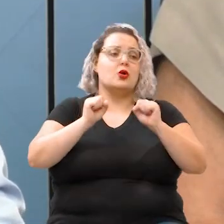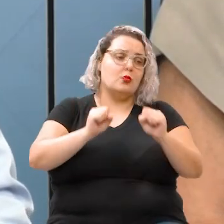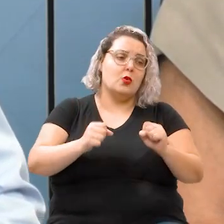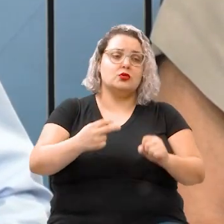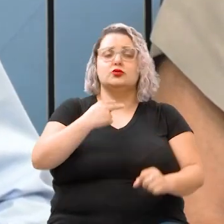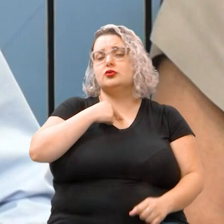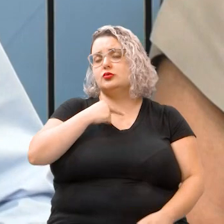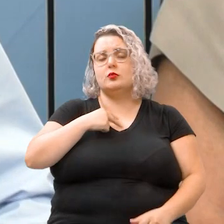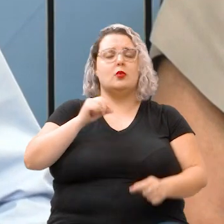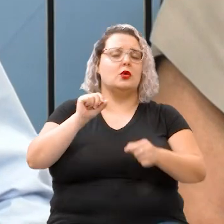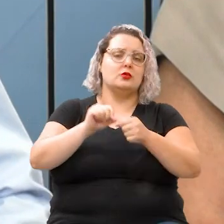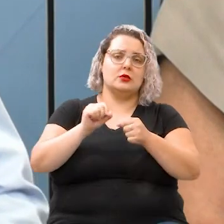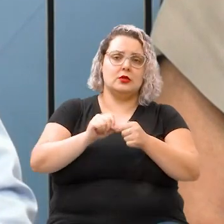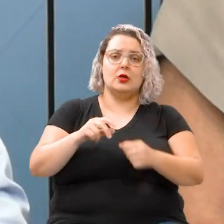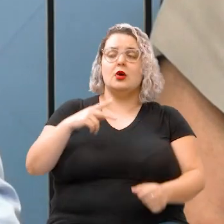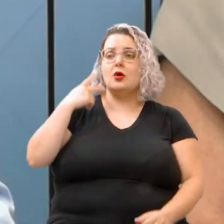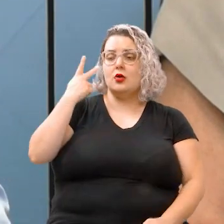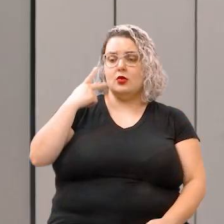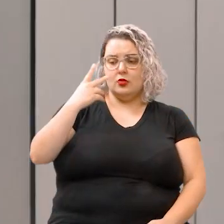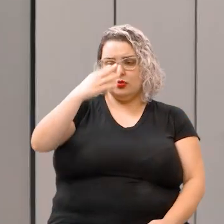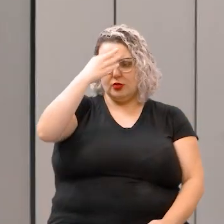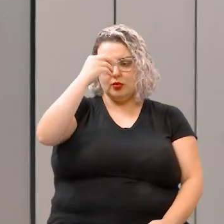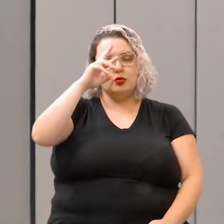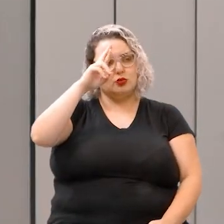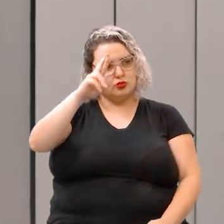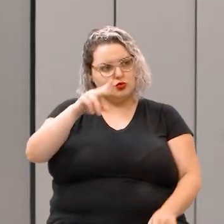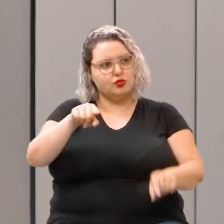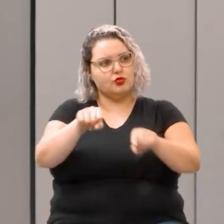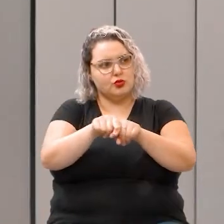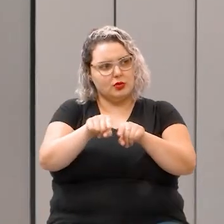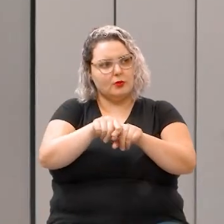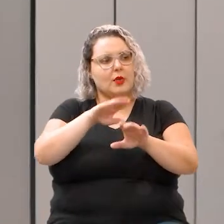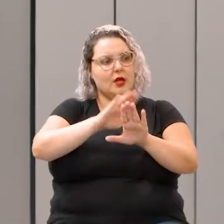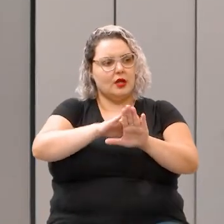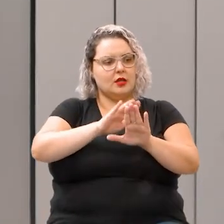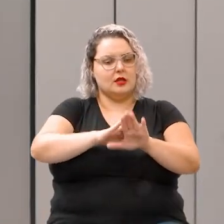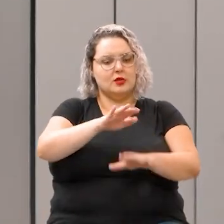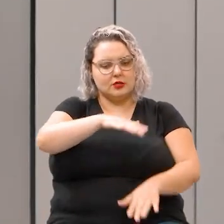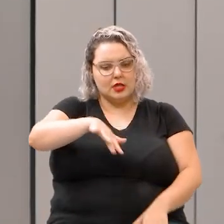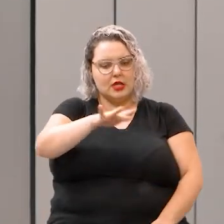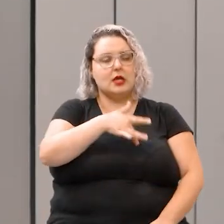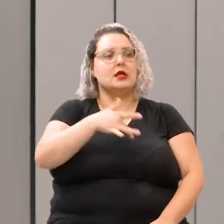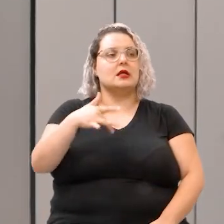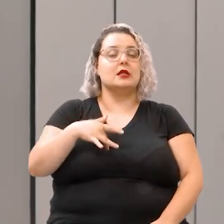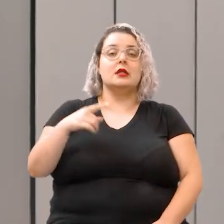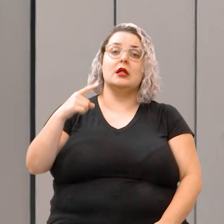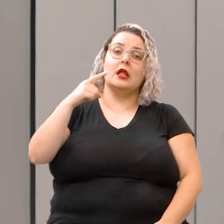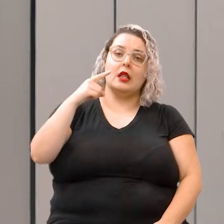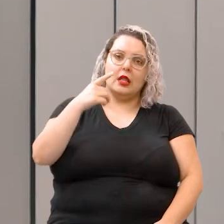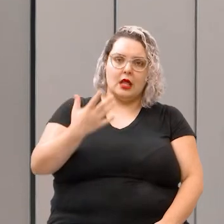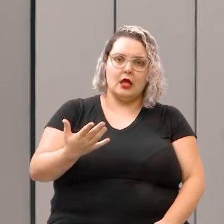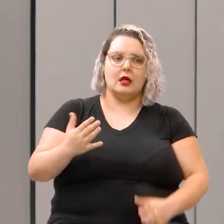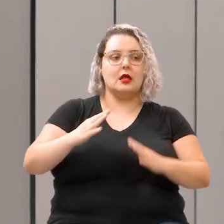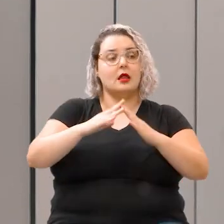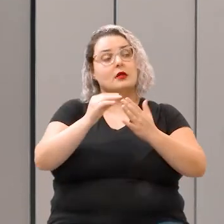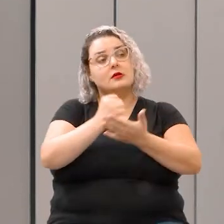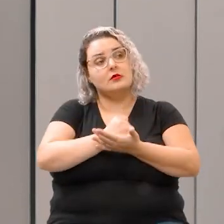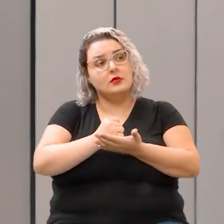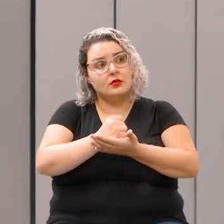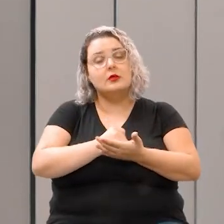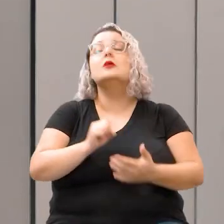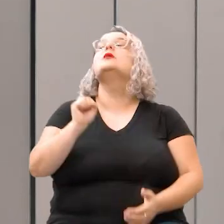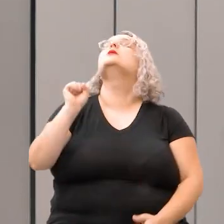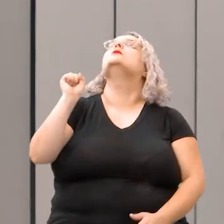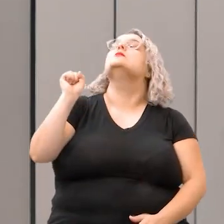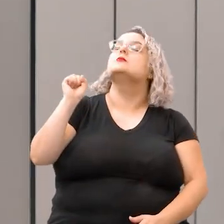que não pode ser feito. Vereador Jair, o senhor também atua na área da saúde, lá na questão da farmácia, né?